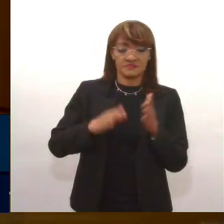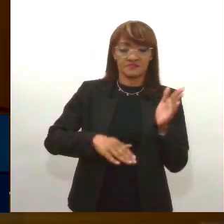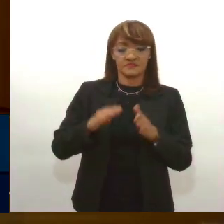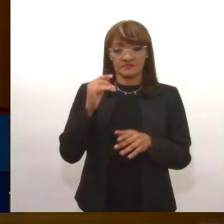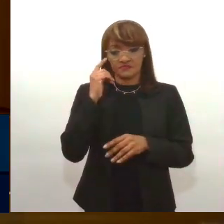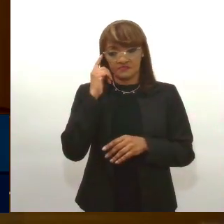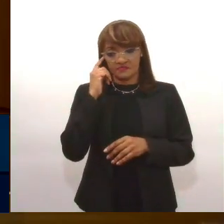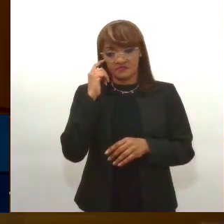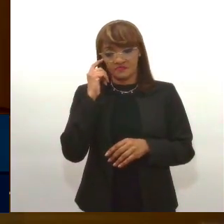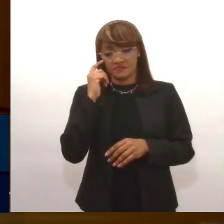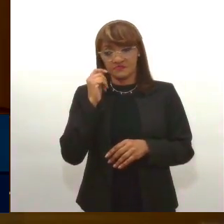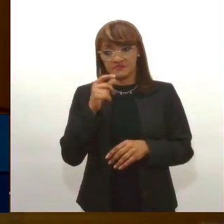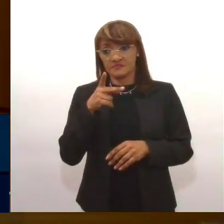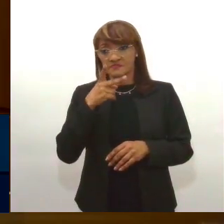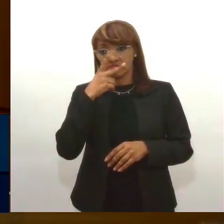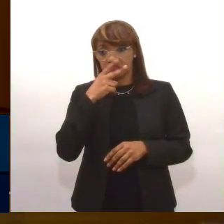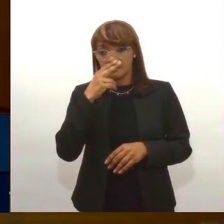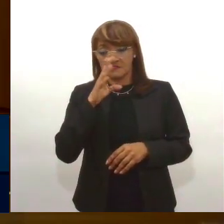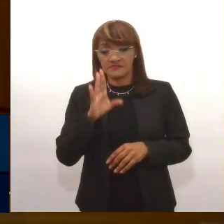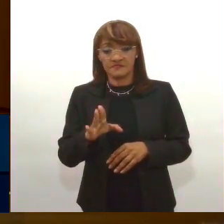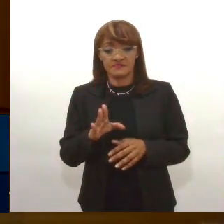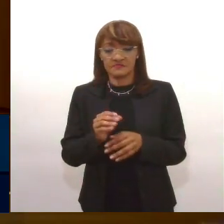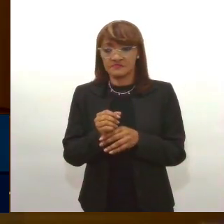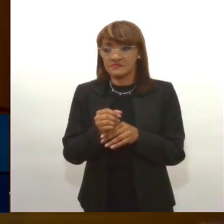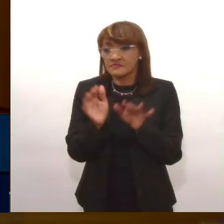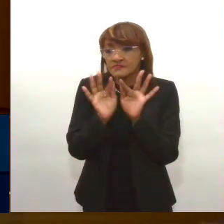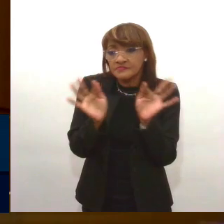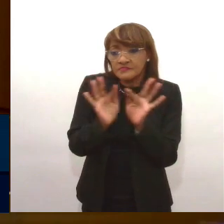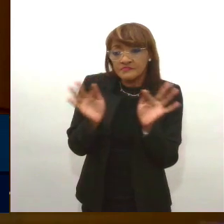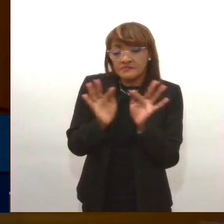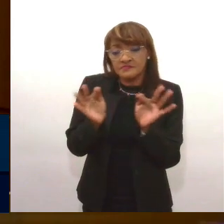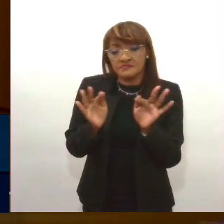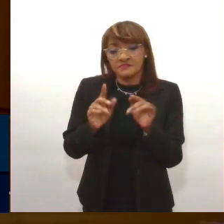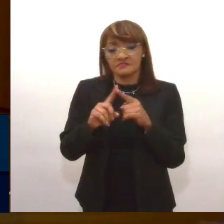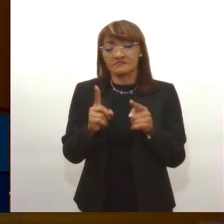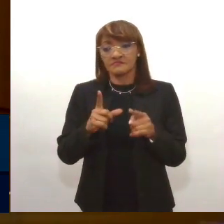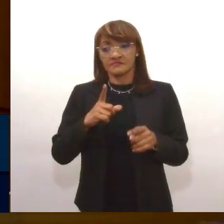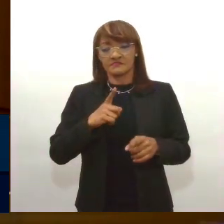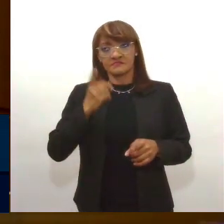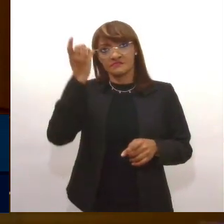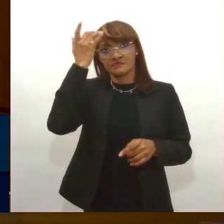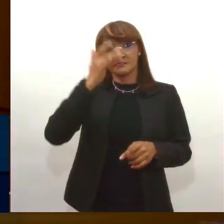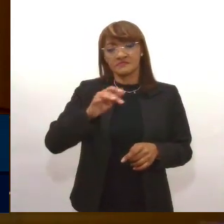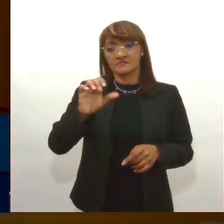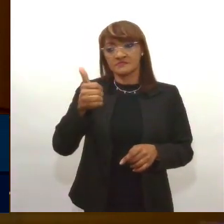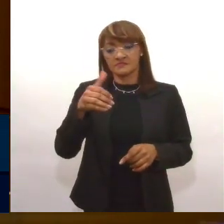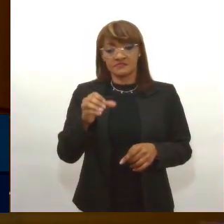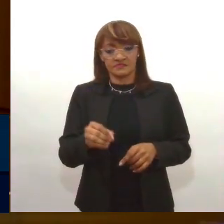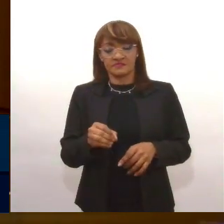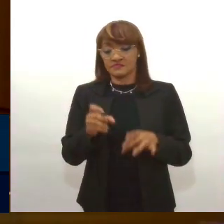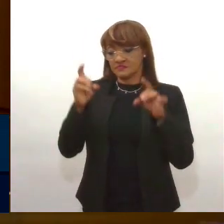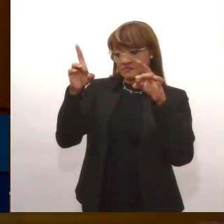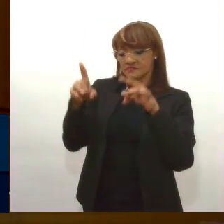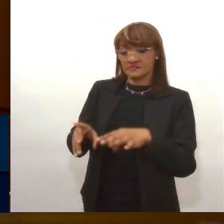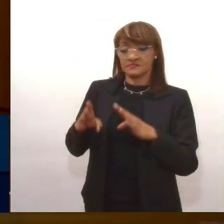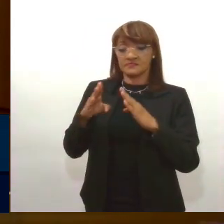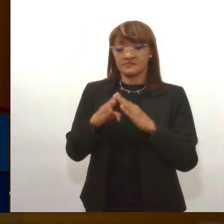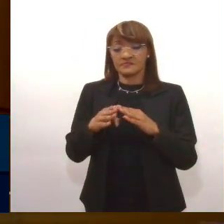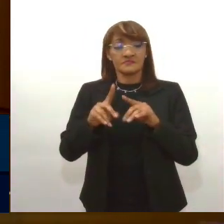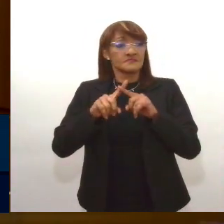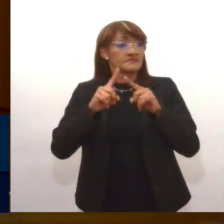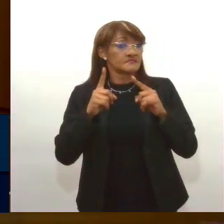estrutura e essas pessoas terão 10 dias para sair de suas casas e sem saber o quanto vai receber